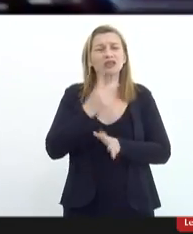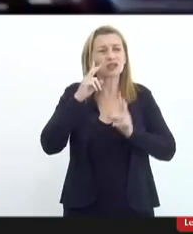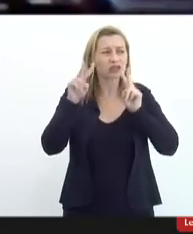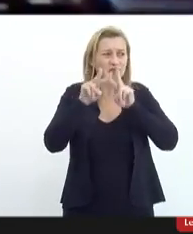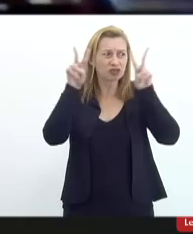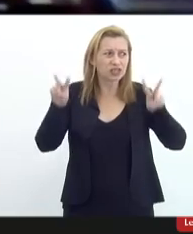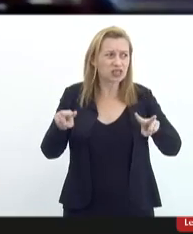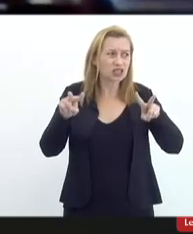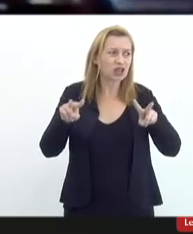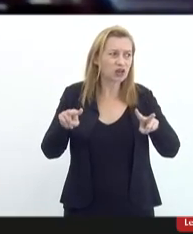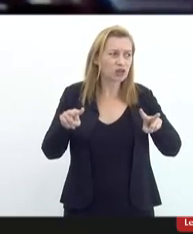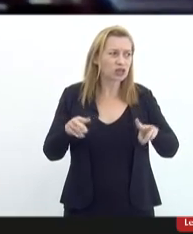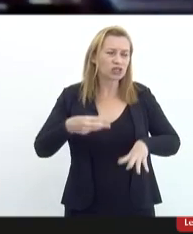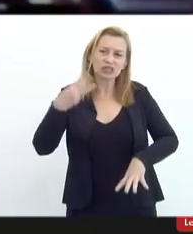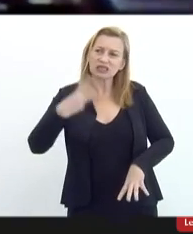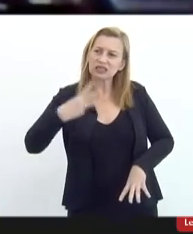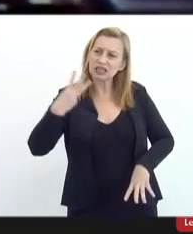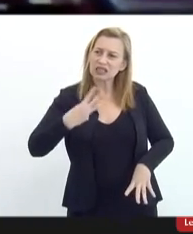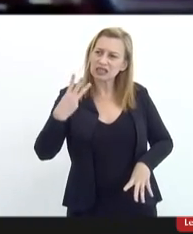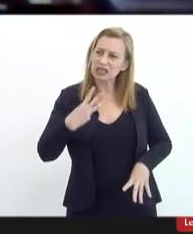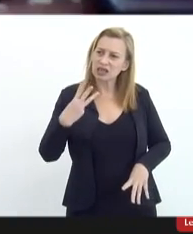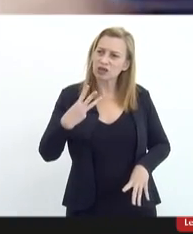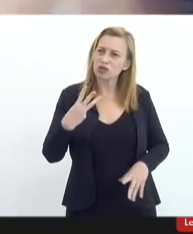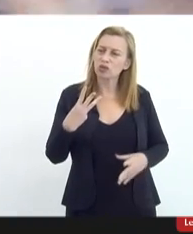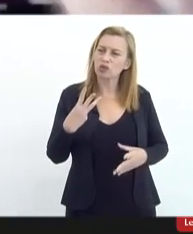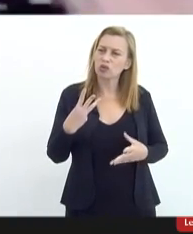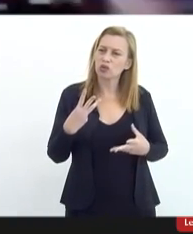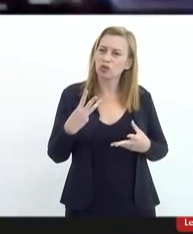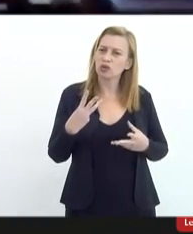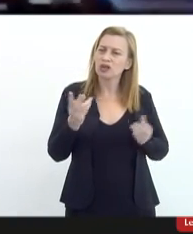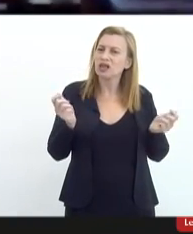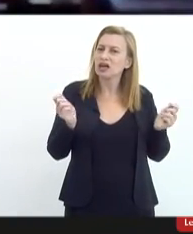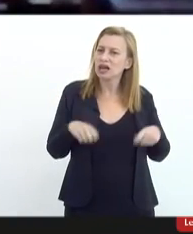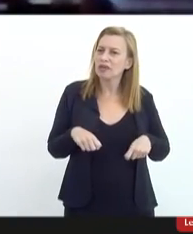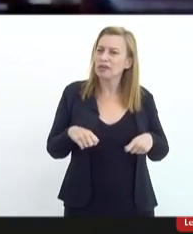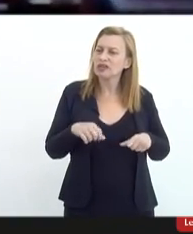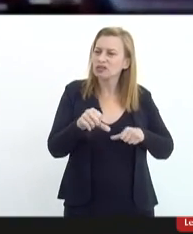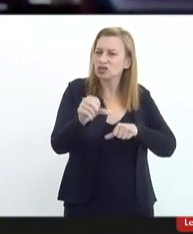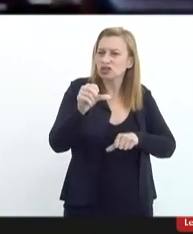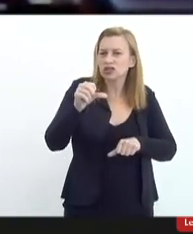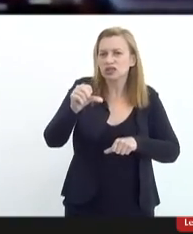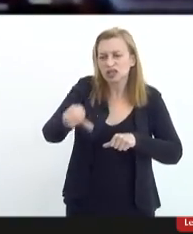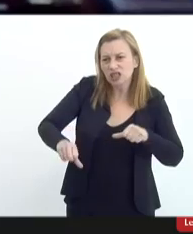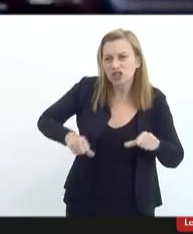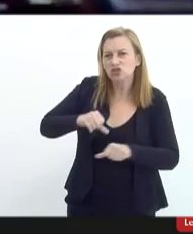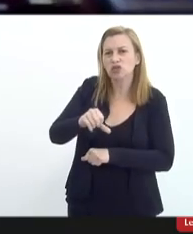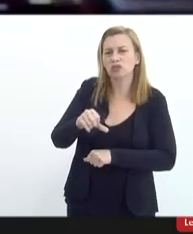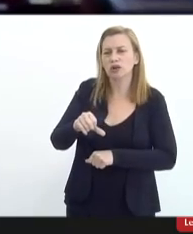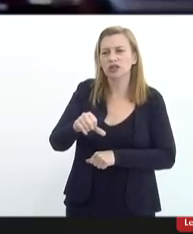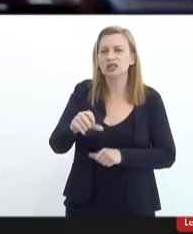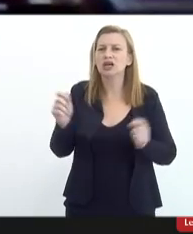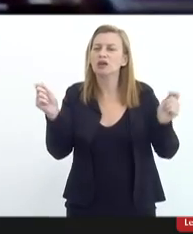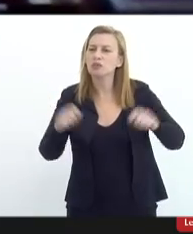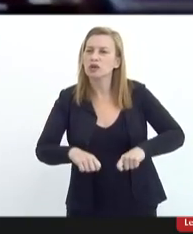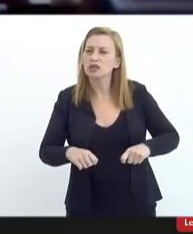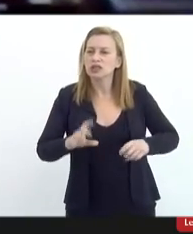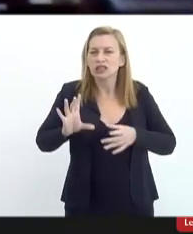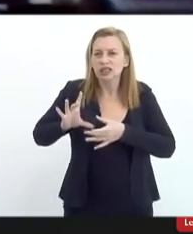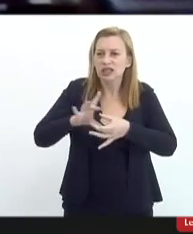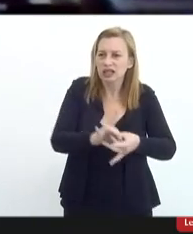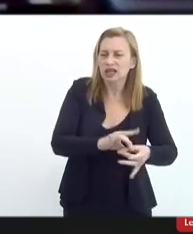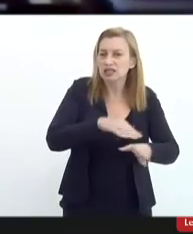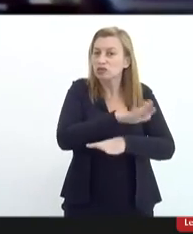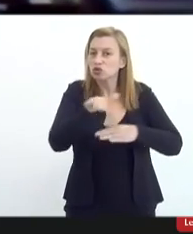visão desse terceiro elemento, dessa capacidade de transformação e dessa possibilidade de integração